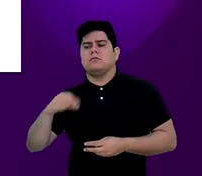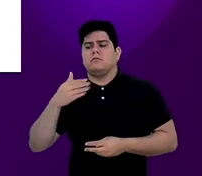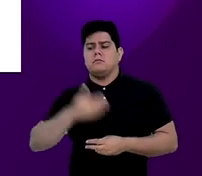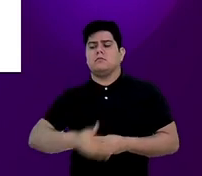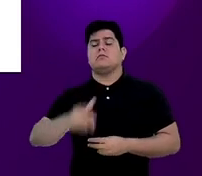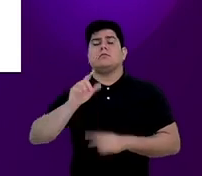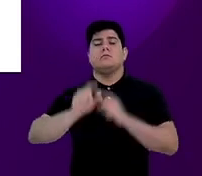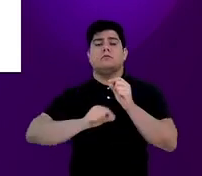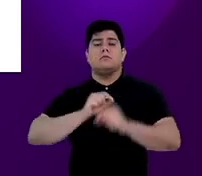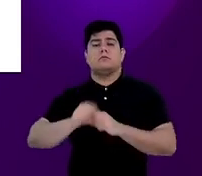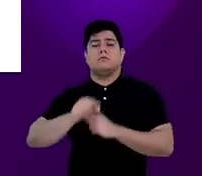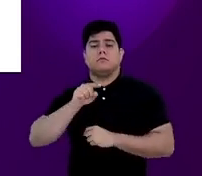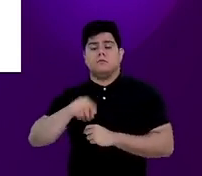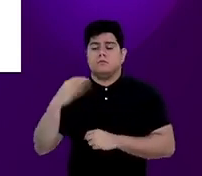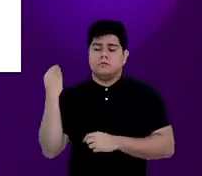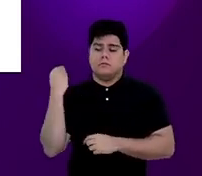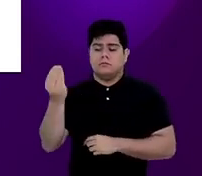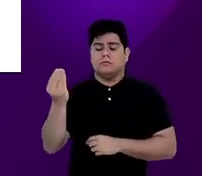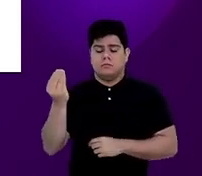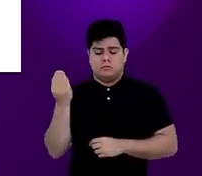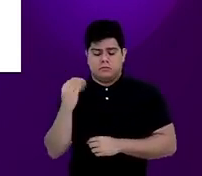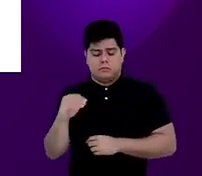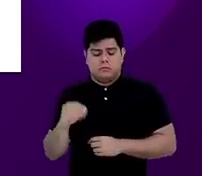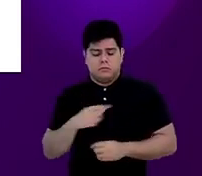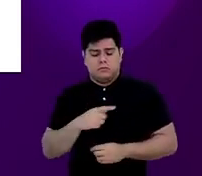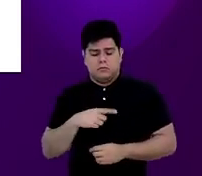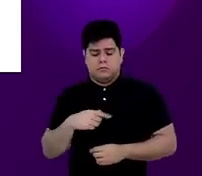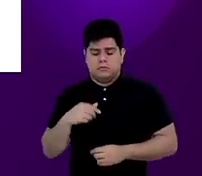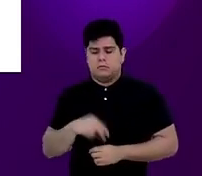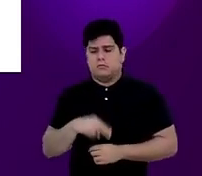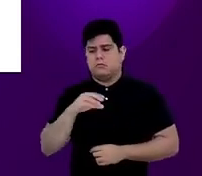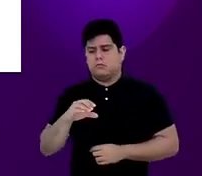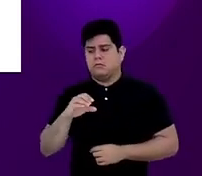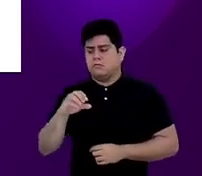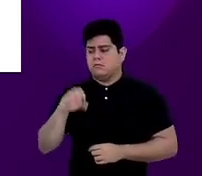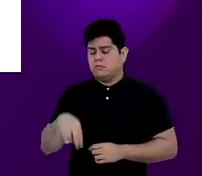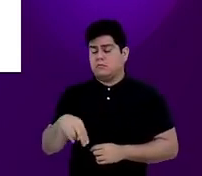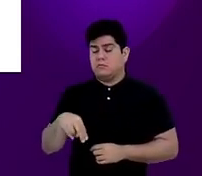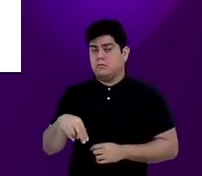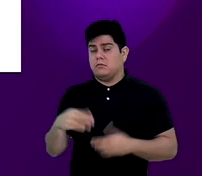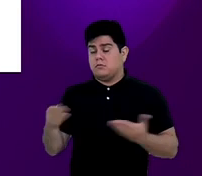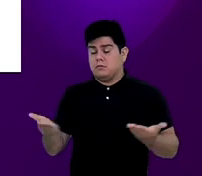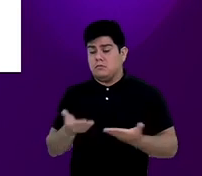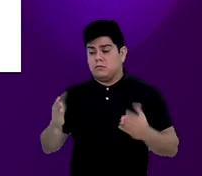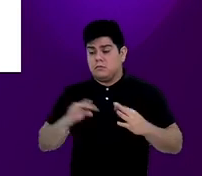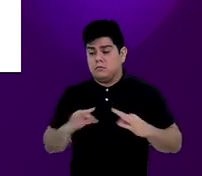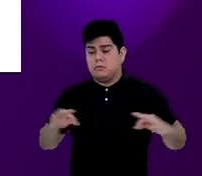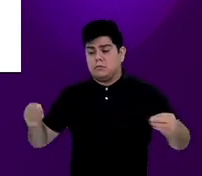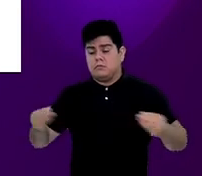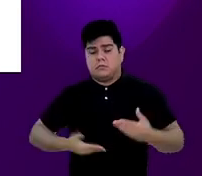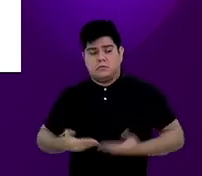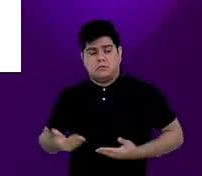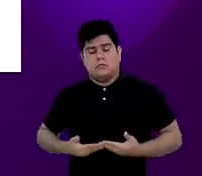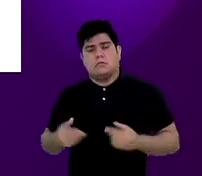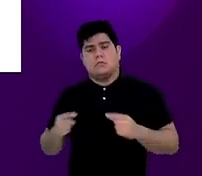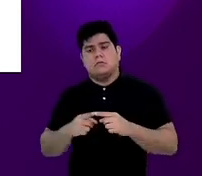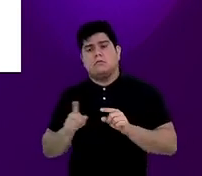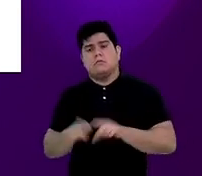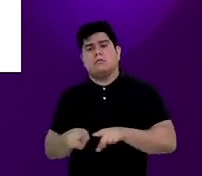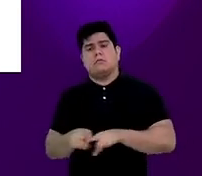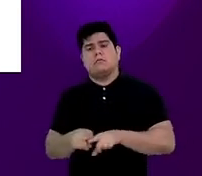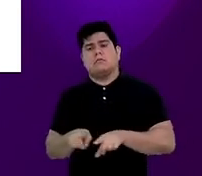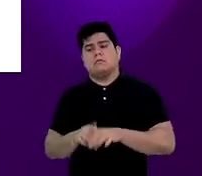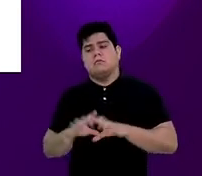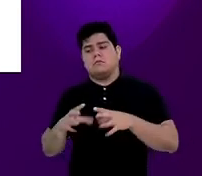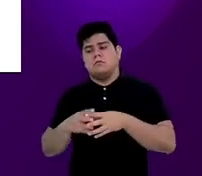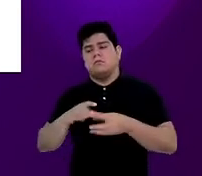Slow Catering publicou e aí foi aceito no NCCN. Então, hoje, praticamente, todos os serviços, e inclusive o Grupo do